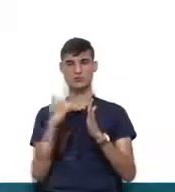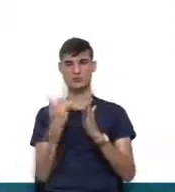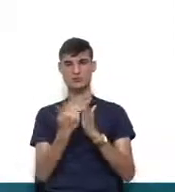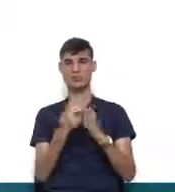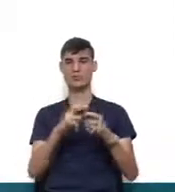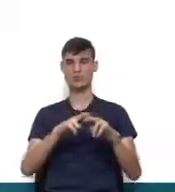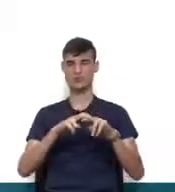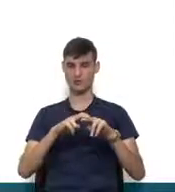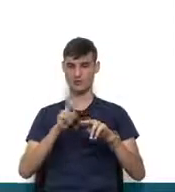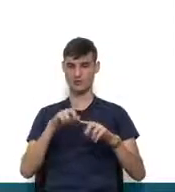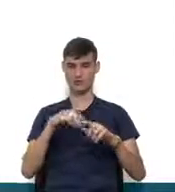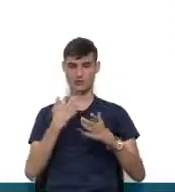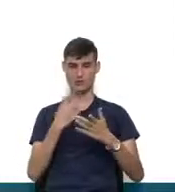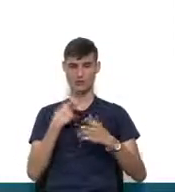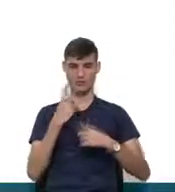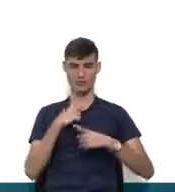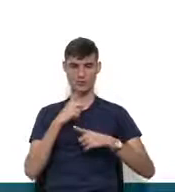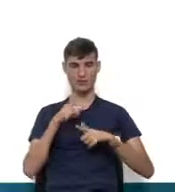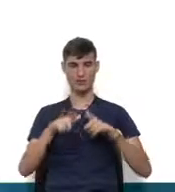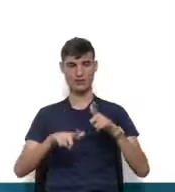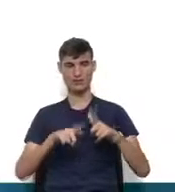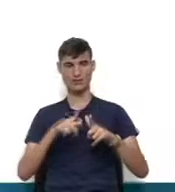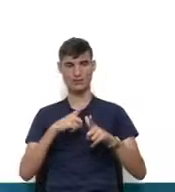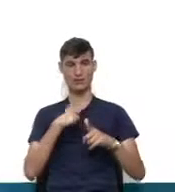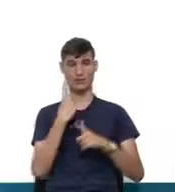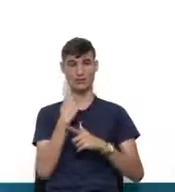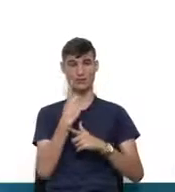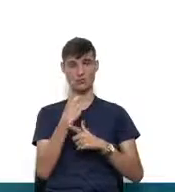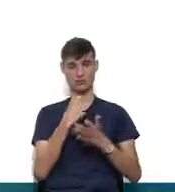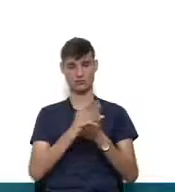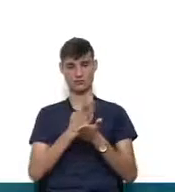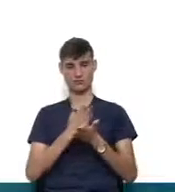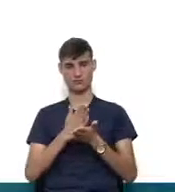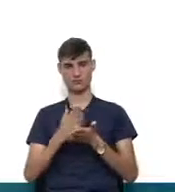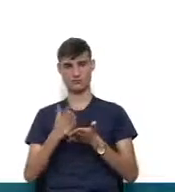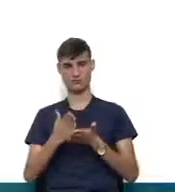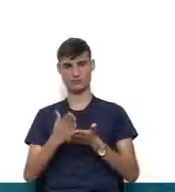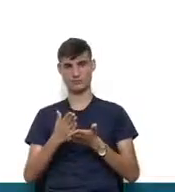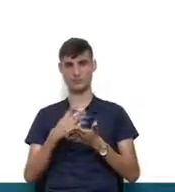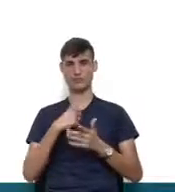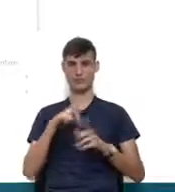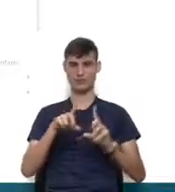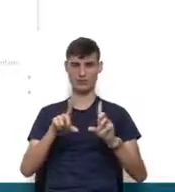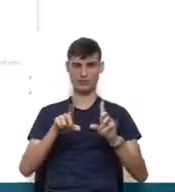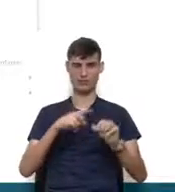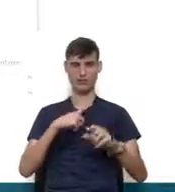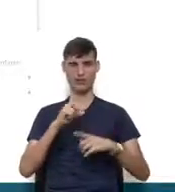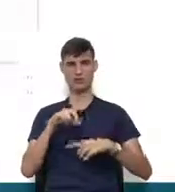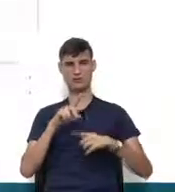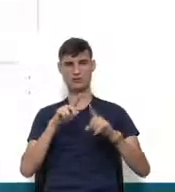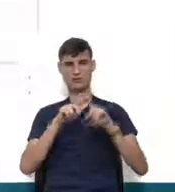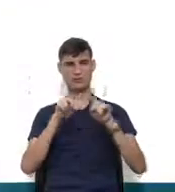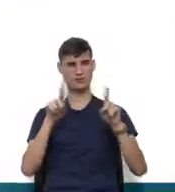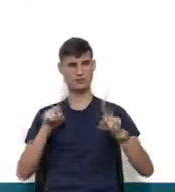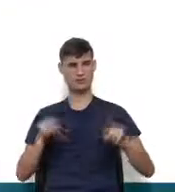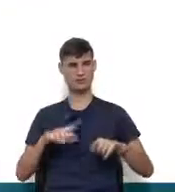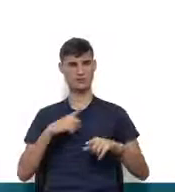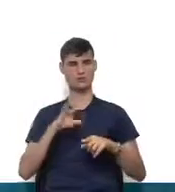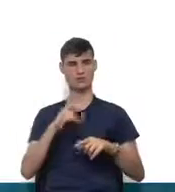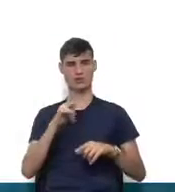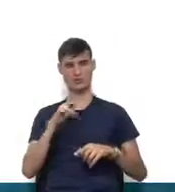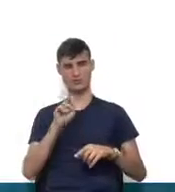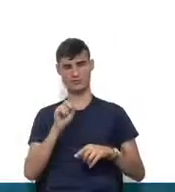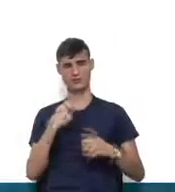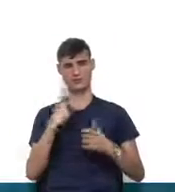Então, isso é quando nós estamos trabalhando com uma sequência. Denotamos aqui entre chaves, né? Quando a gente está trabalhando